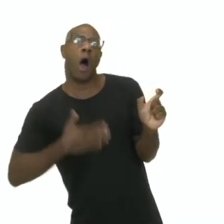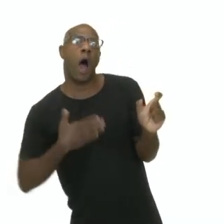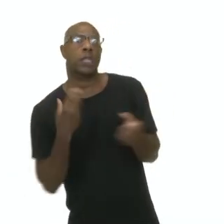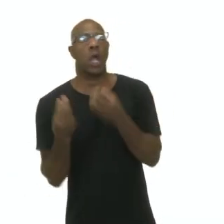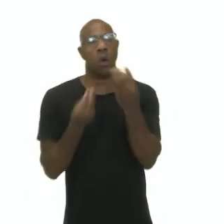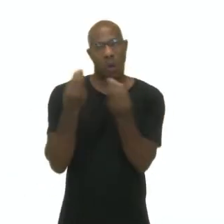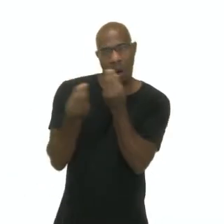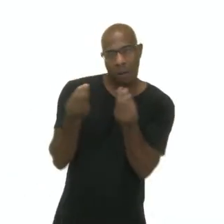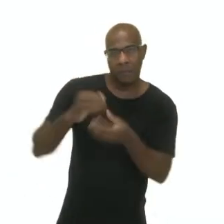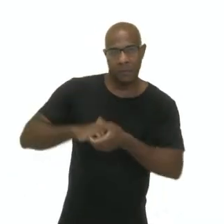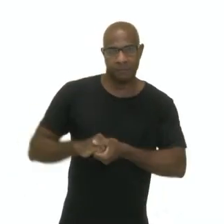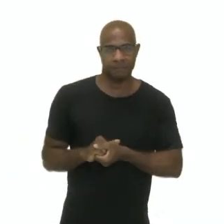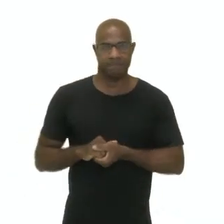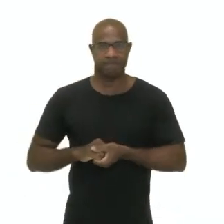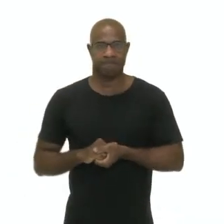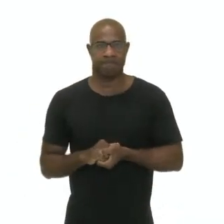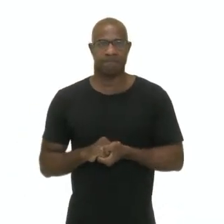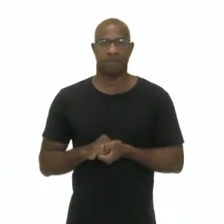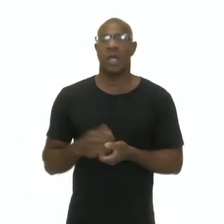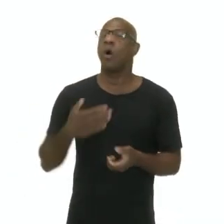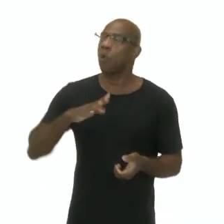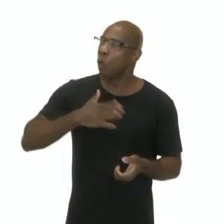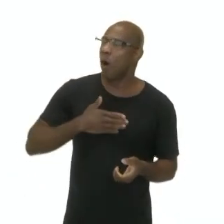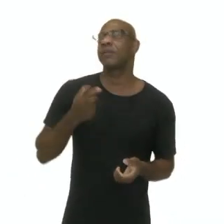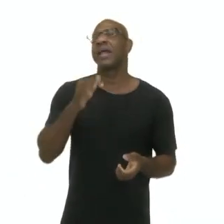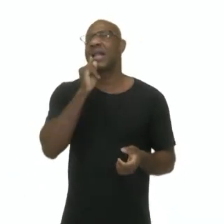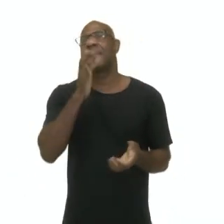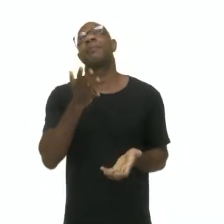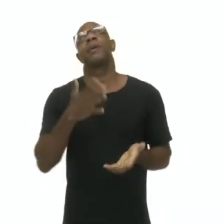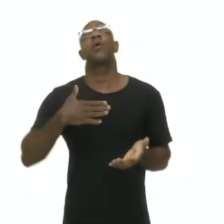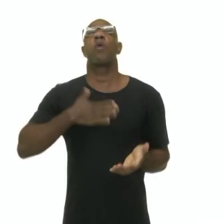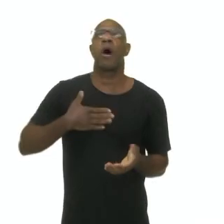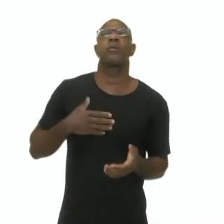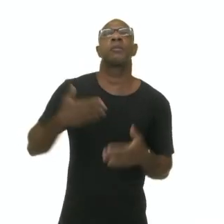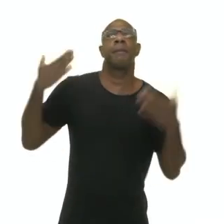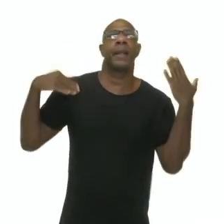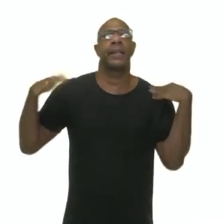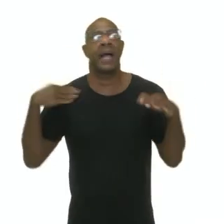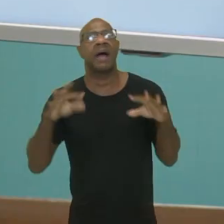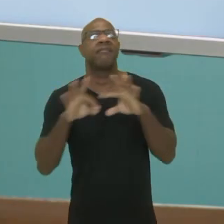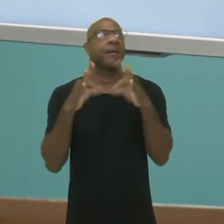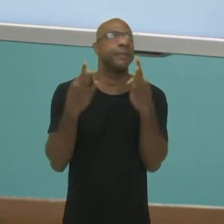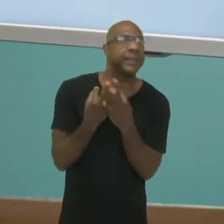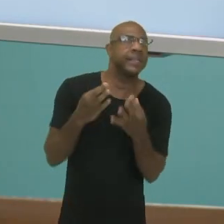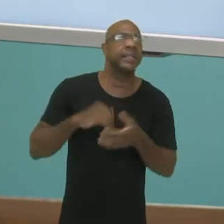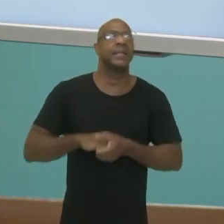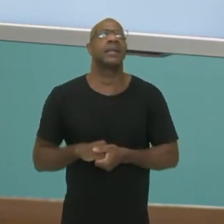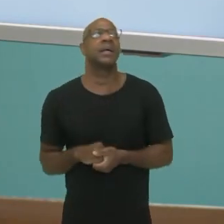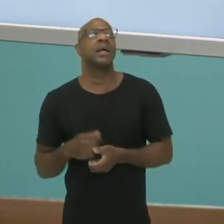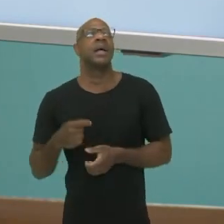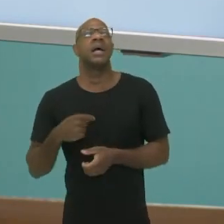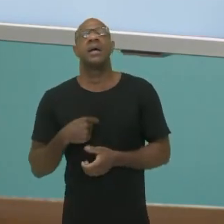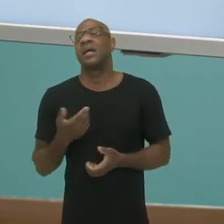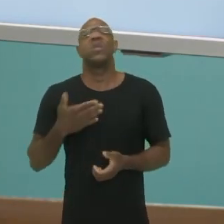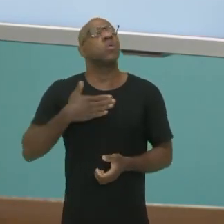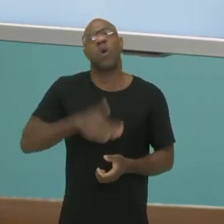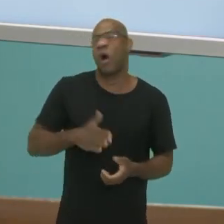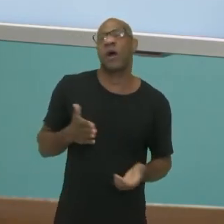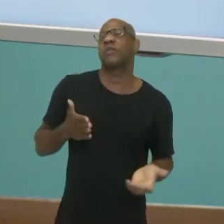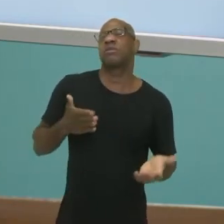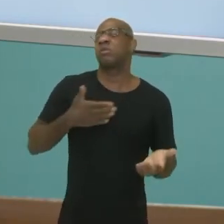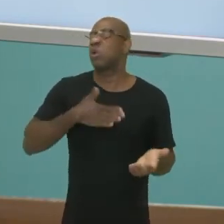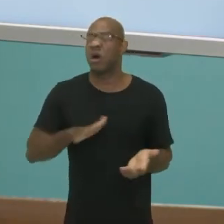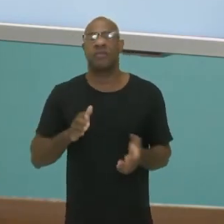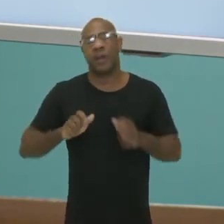gusta viajar, passear com minha família. A mim não me gusta despertar-me temprano, ou seja, eu não gosto de acordar cedo. Esse